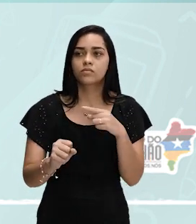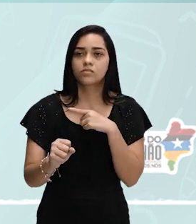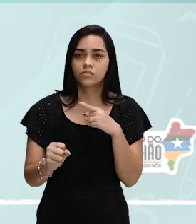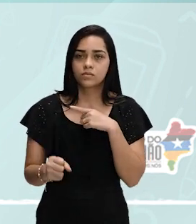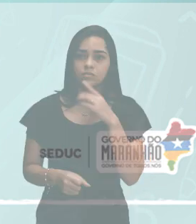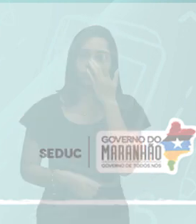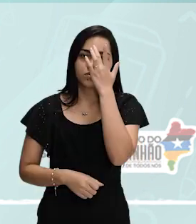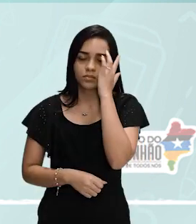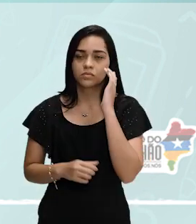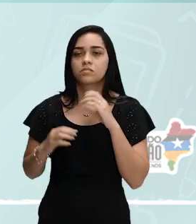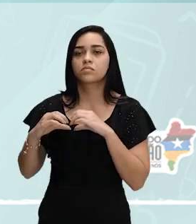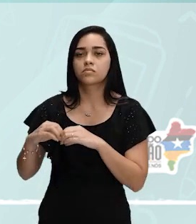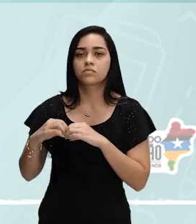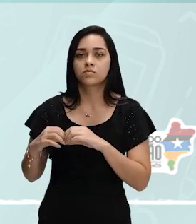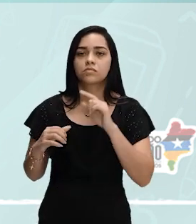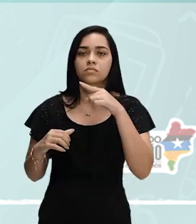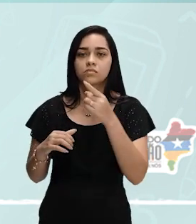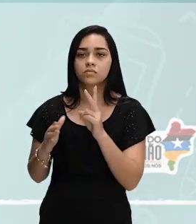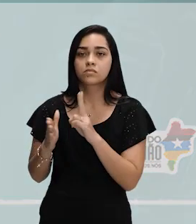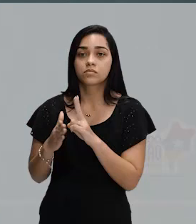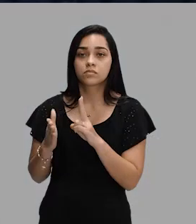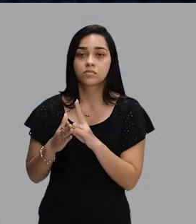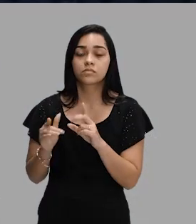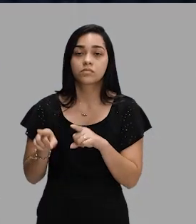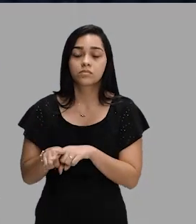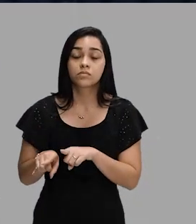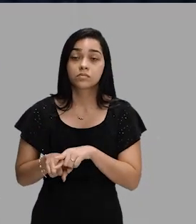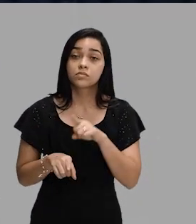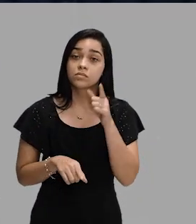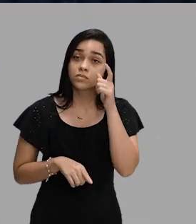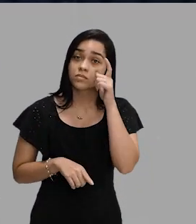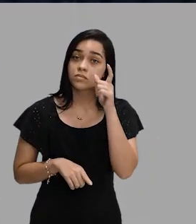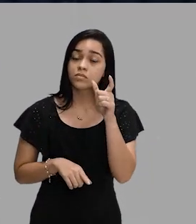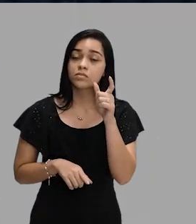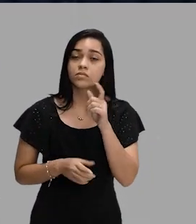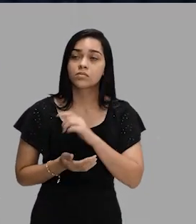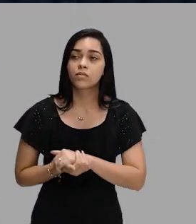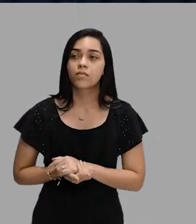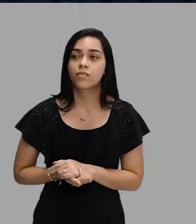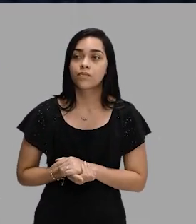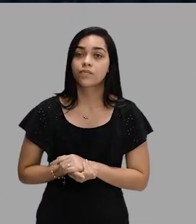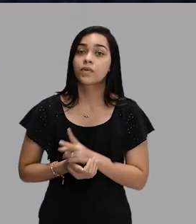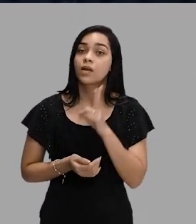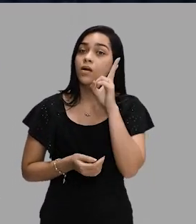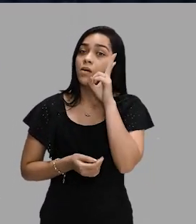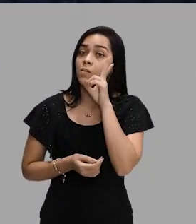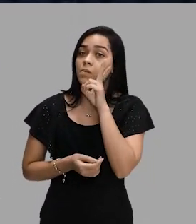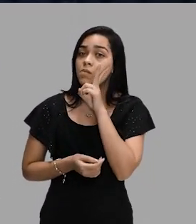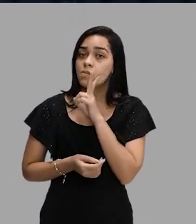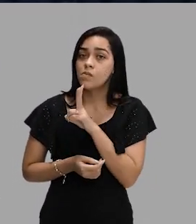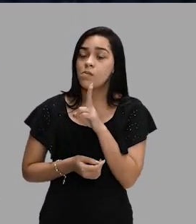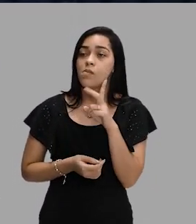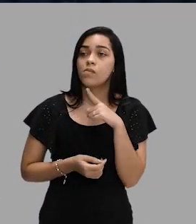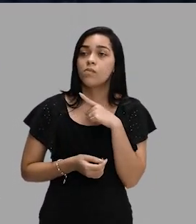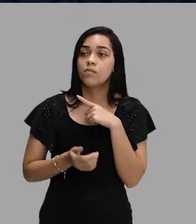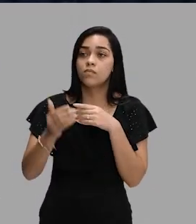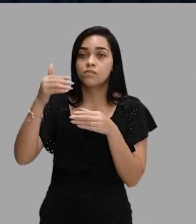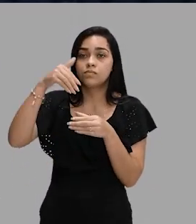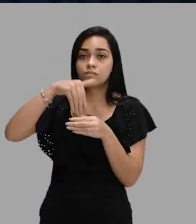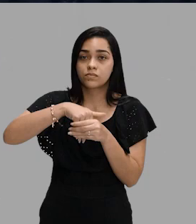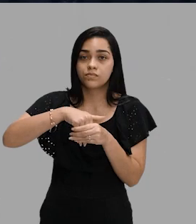alguém, tá? Outro índio. E uma coisa interessante, ela era virgem e aí tinha um voto